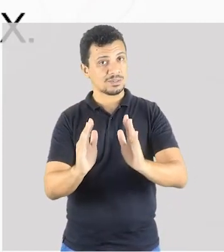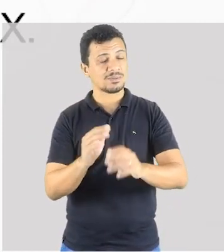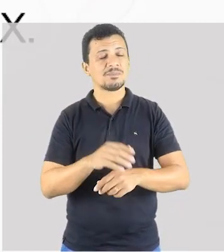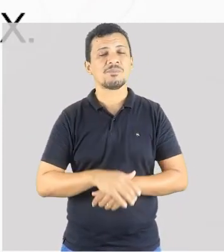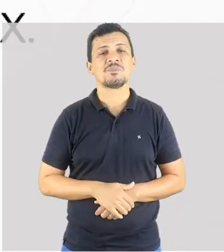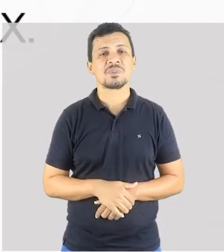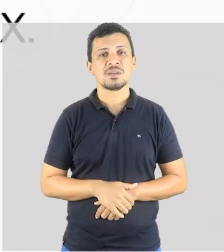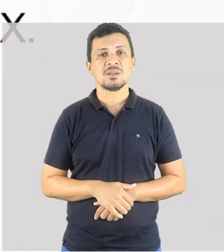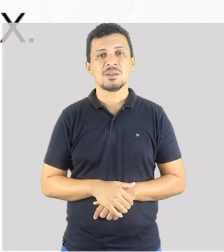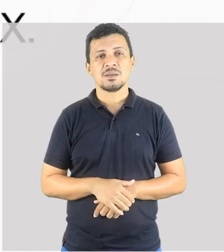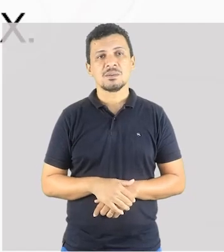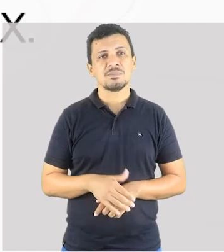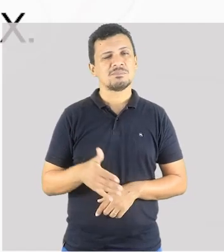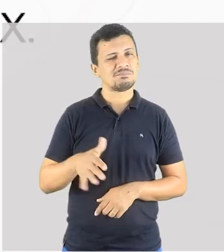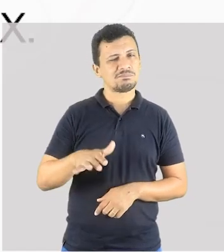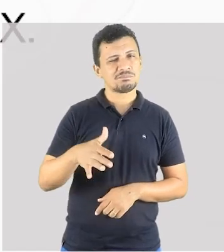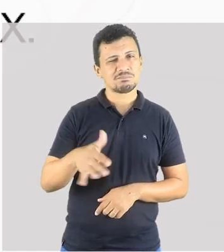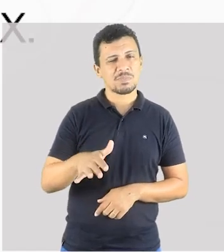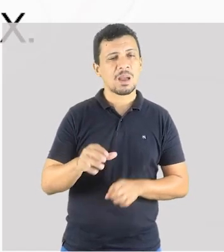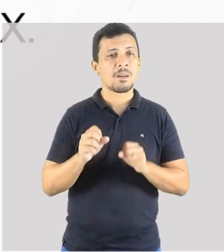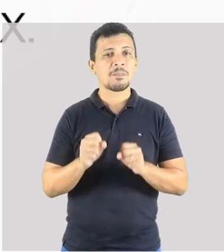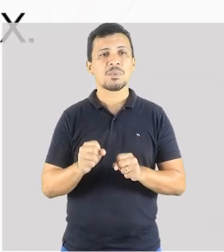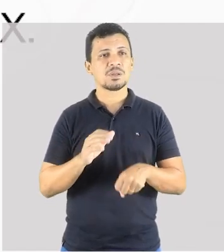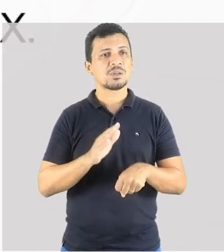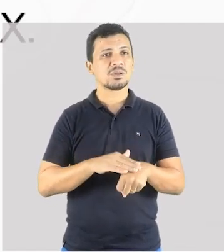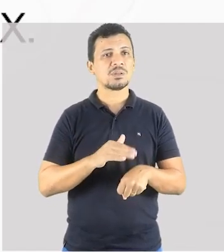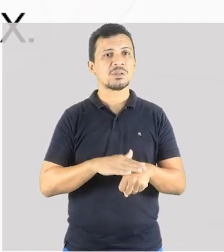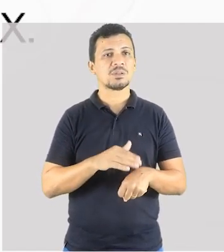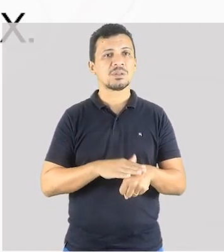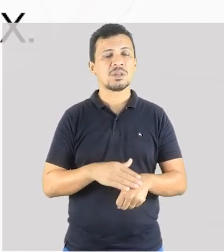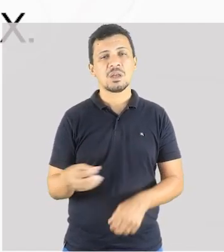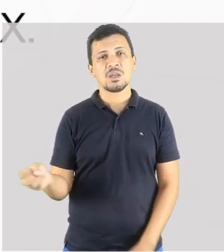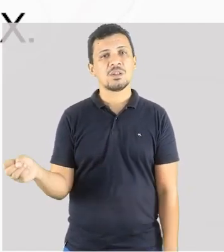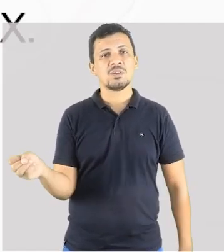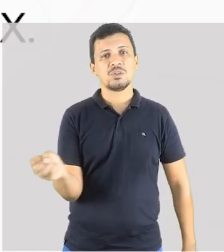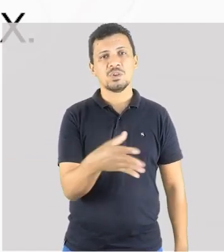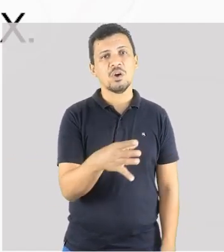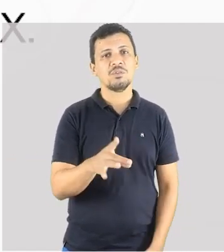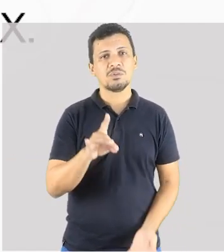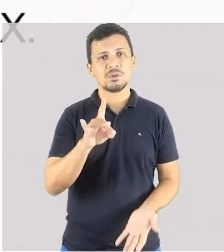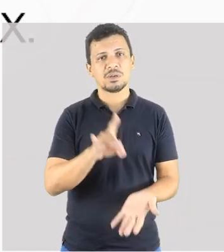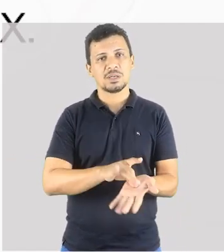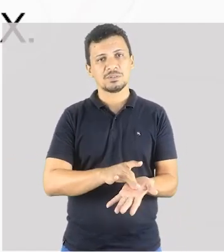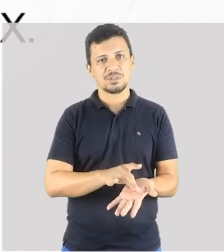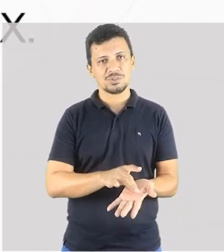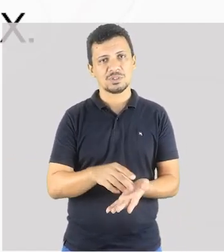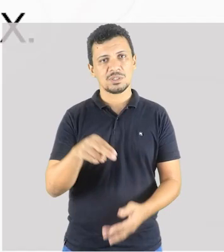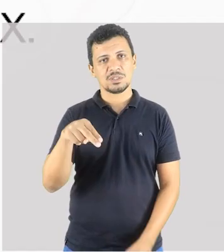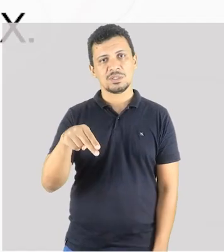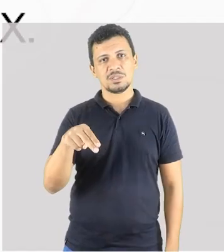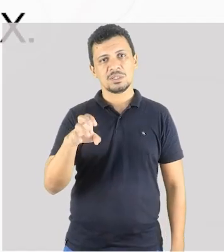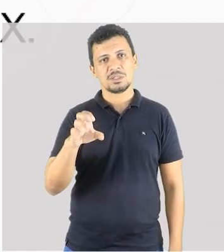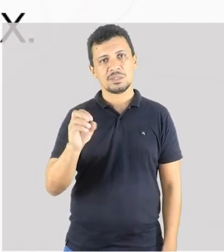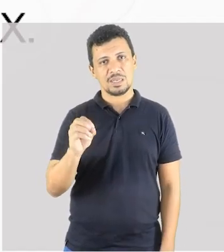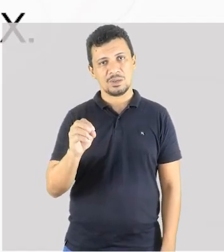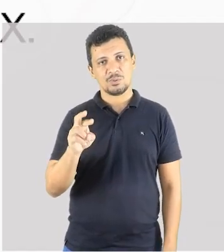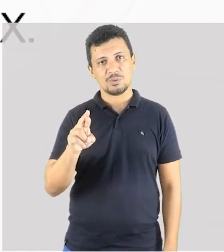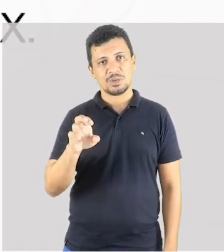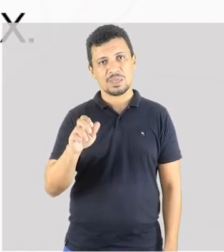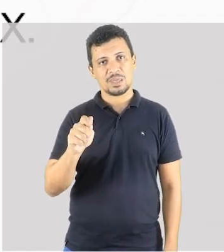regionalismo, aproximadamente, pode ser chamado de neorrealista. Por que neorrealista? Eu não disse que